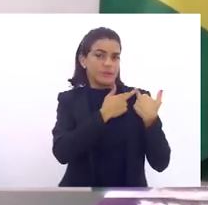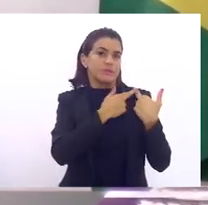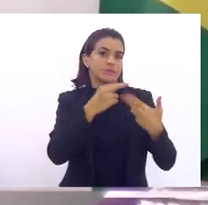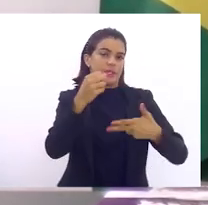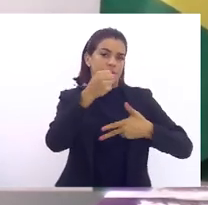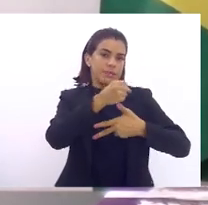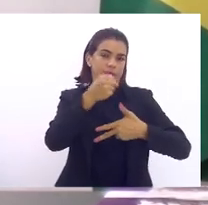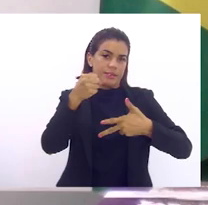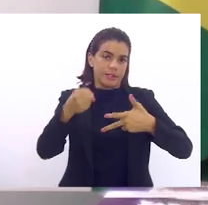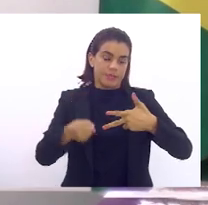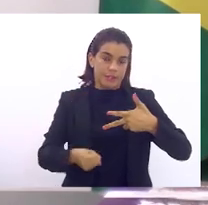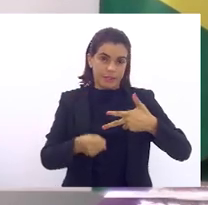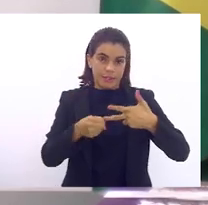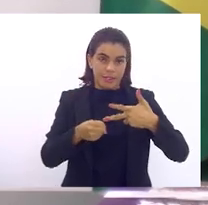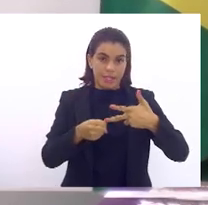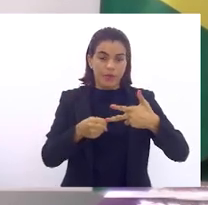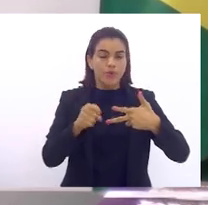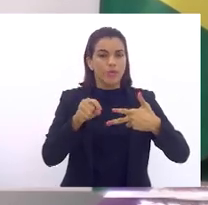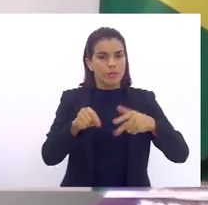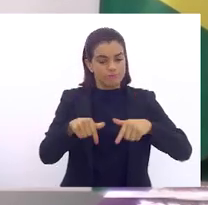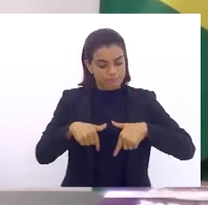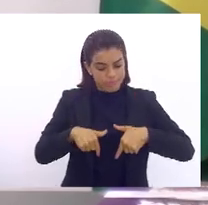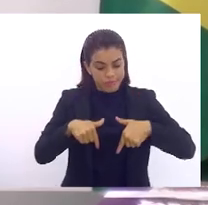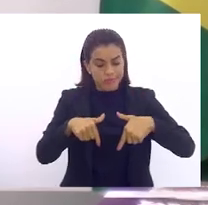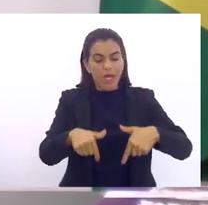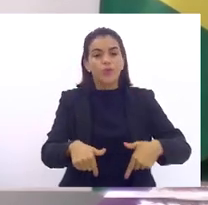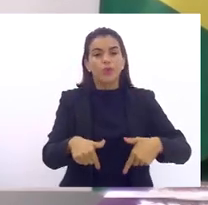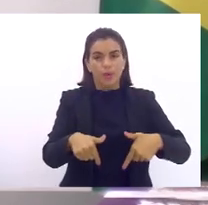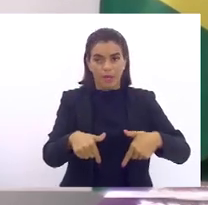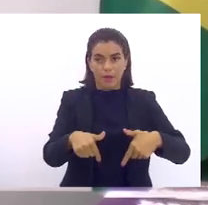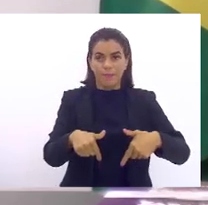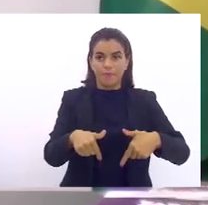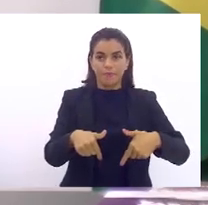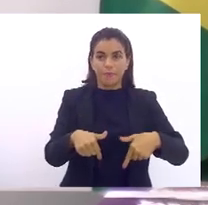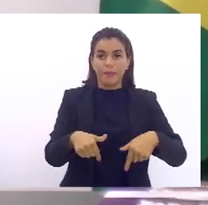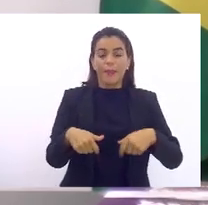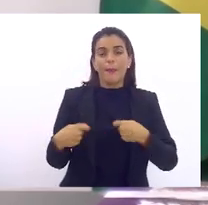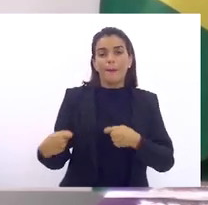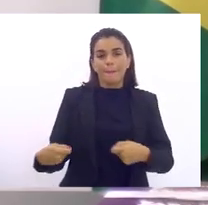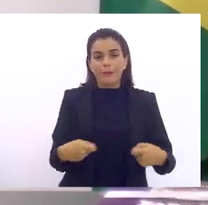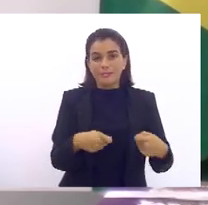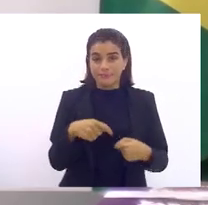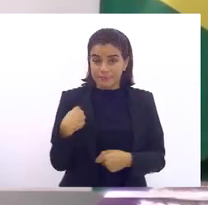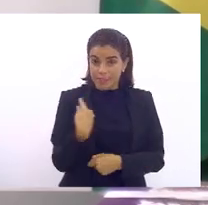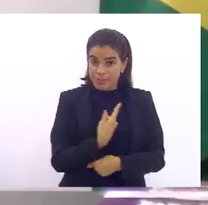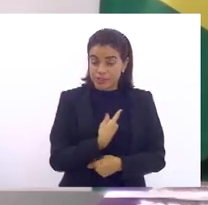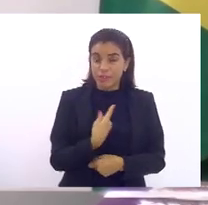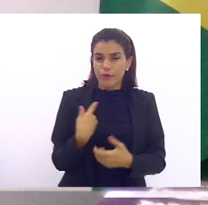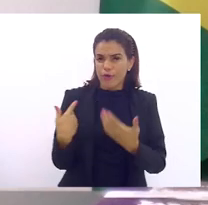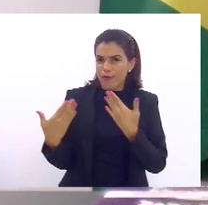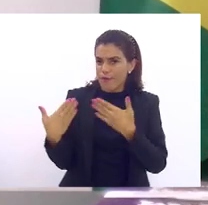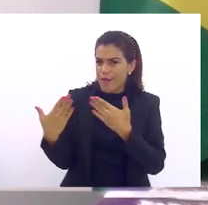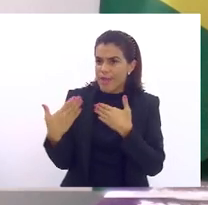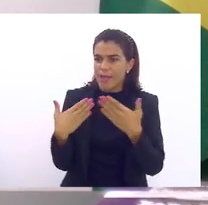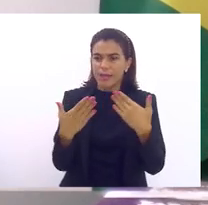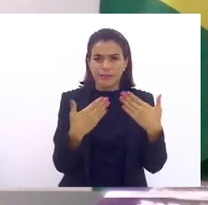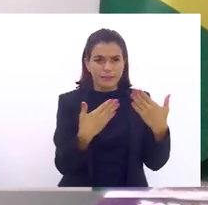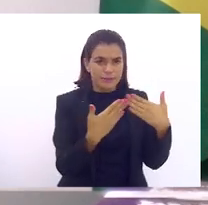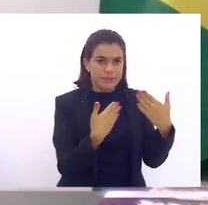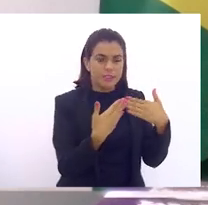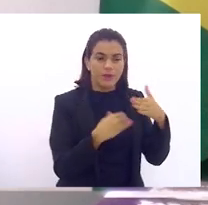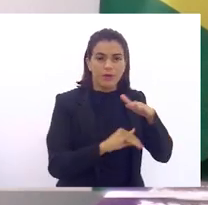se omitir né E realmente atuar e é preciso que nós nos falemos nós conversemos as todas as